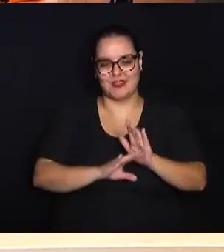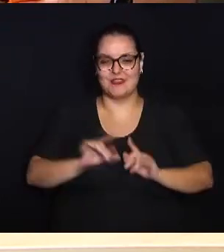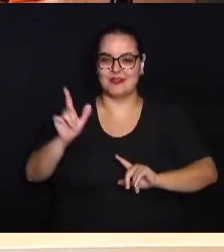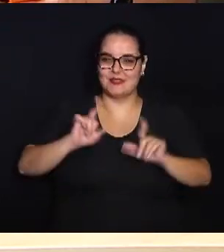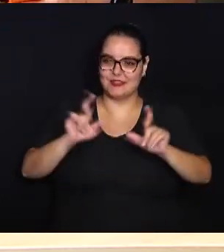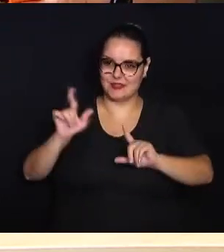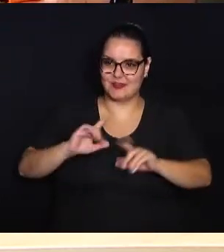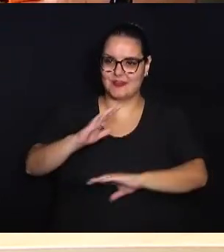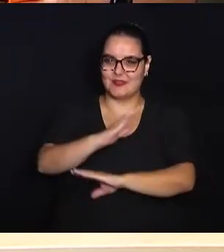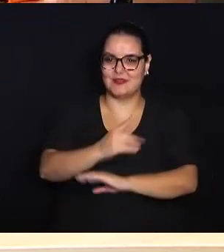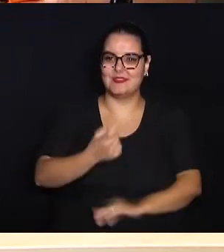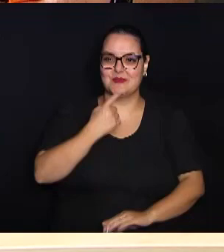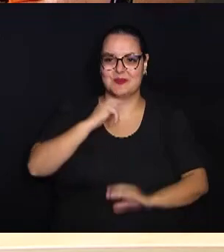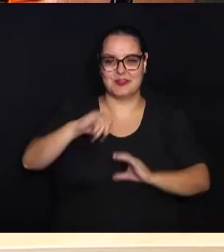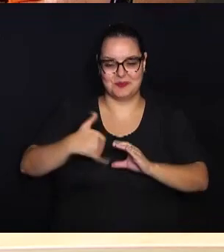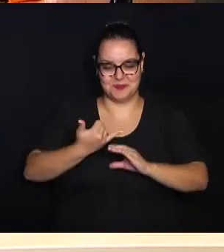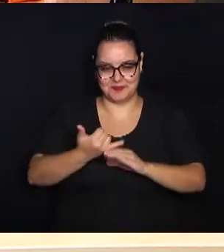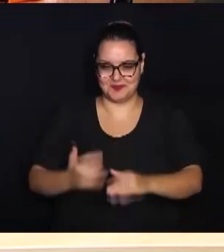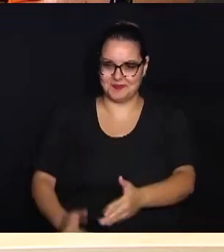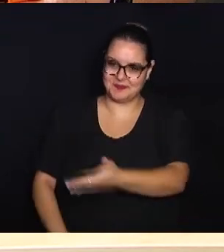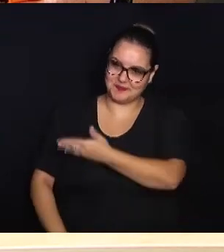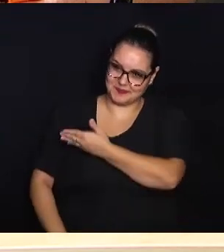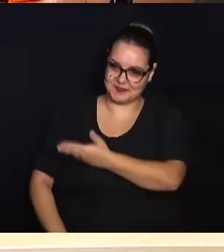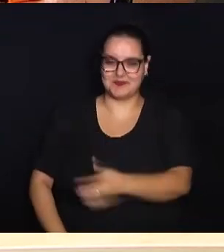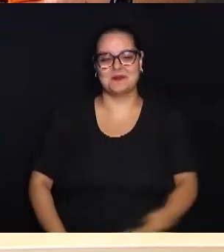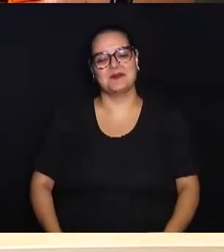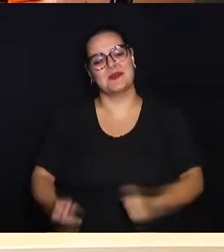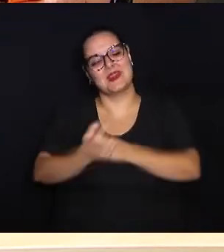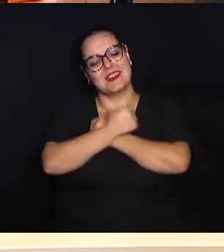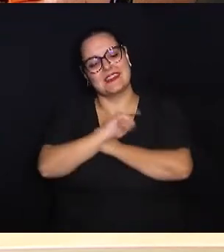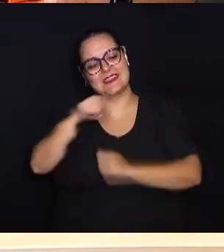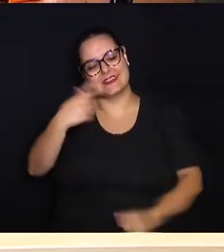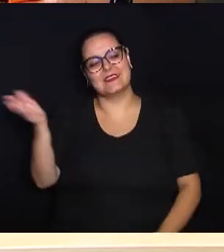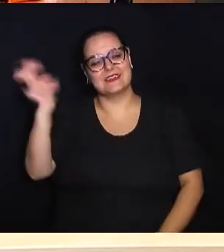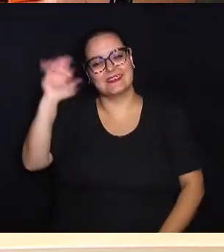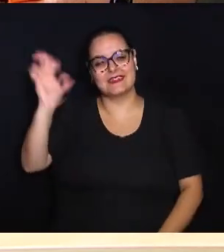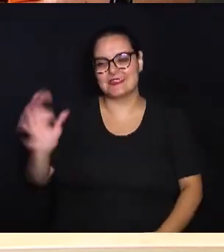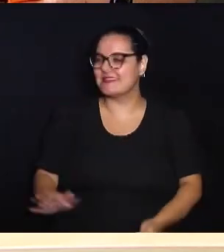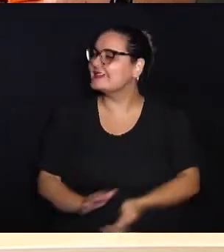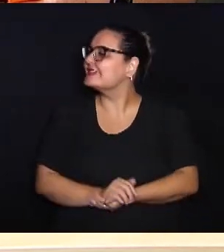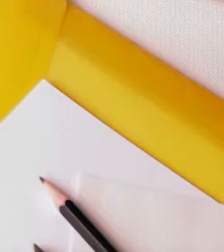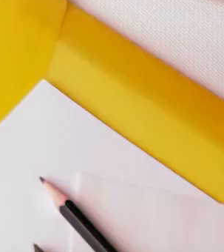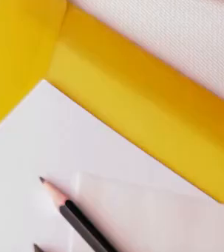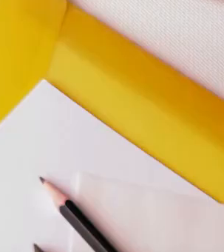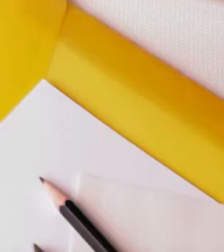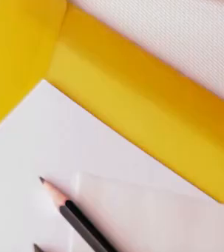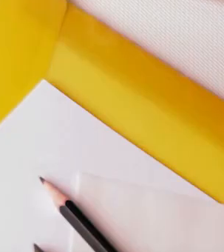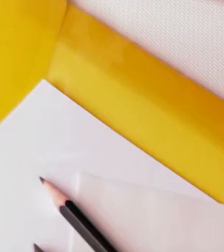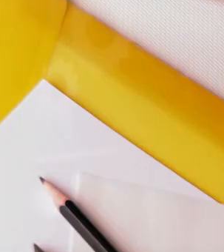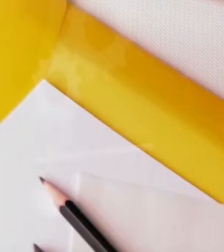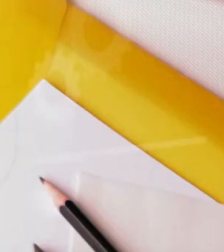nossa programação no nosso canal no YouTube TV Câmara Campinas. Um abraço e até a próxima!